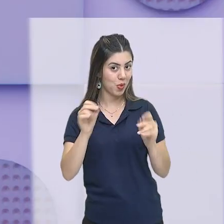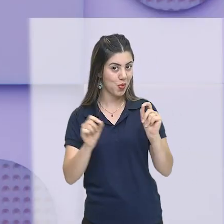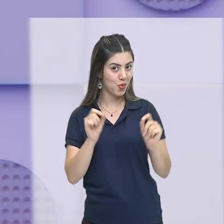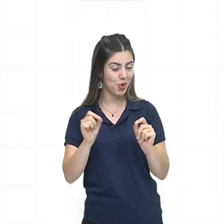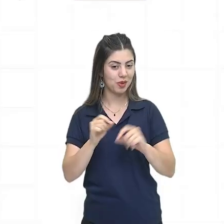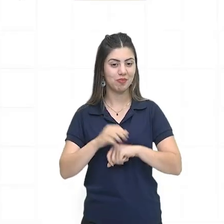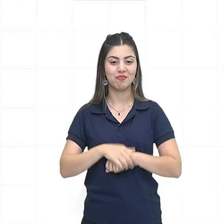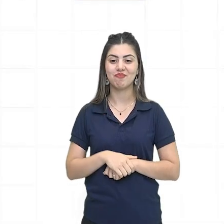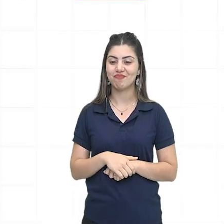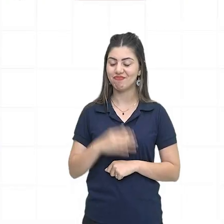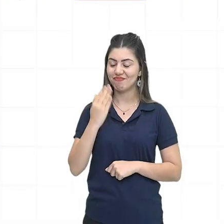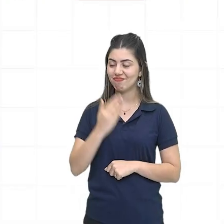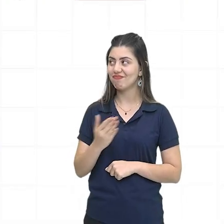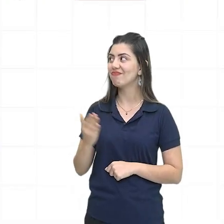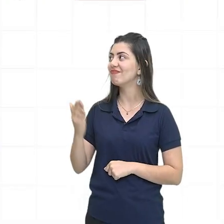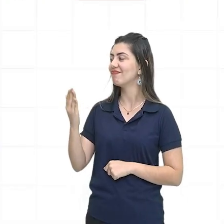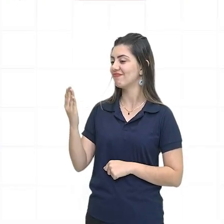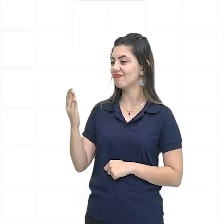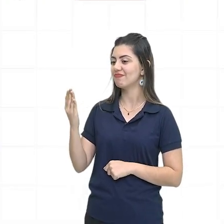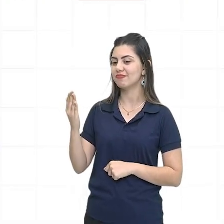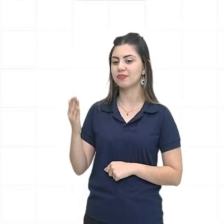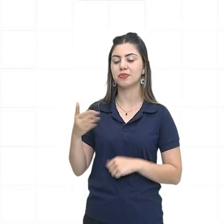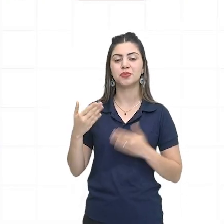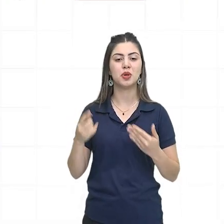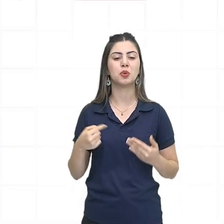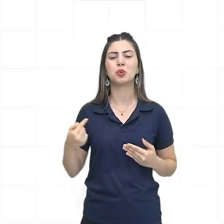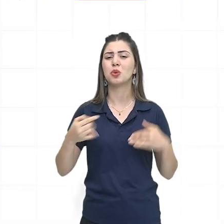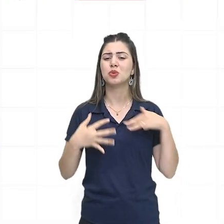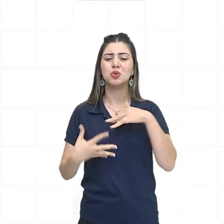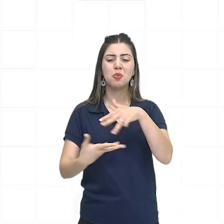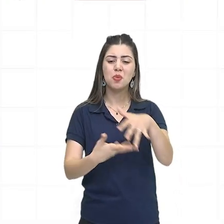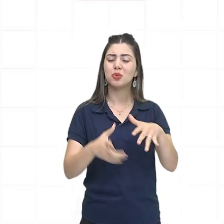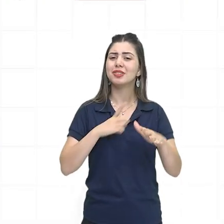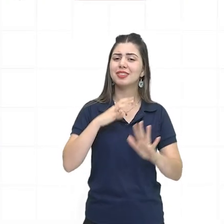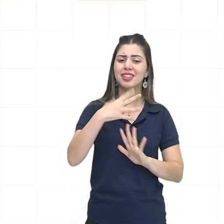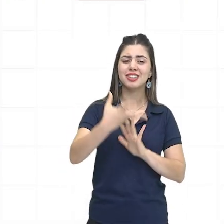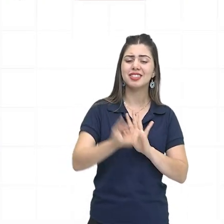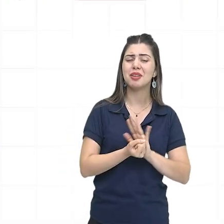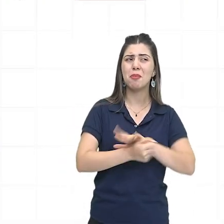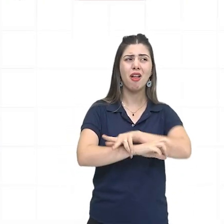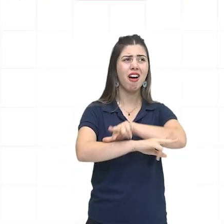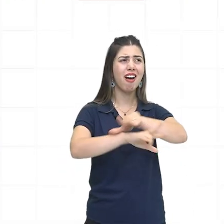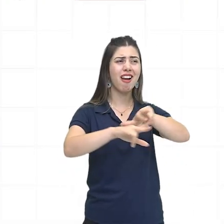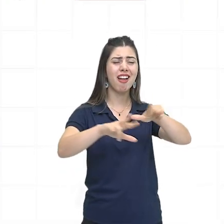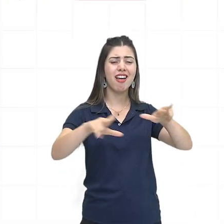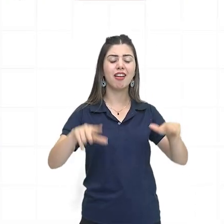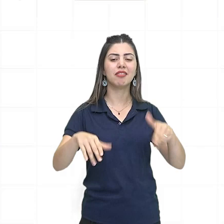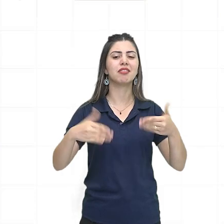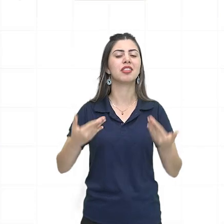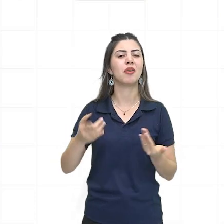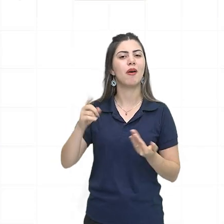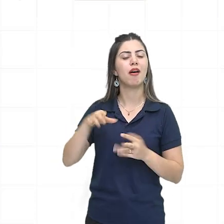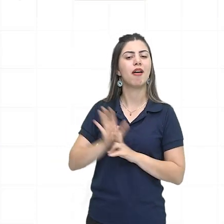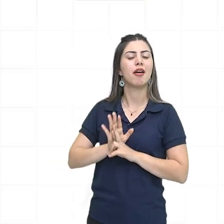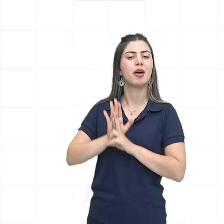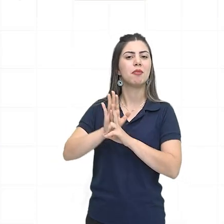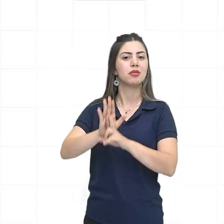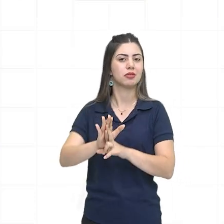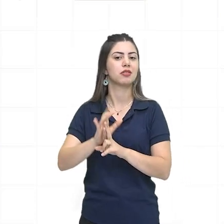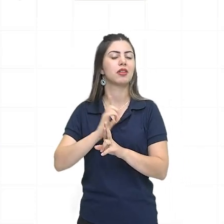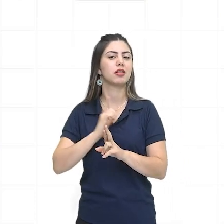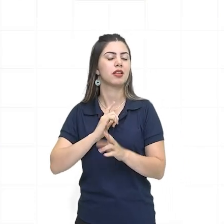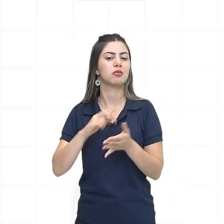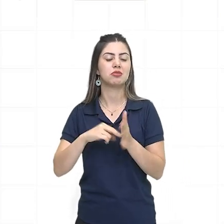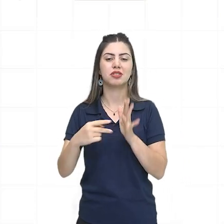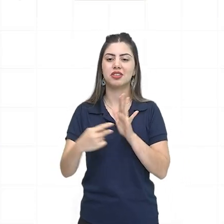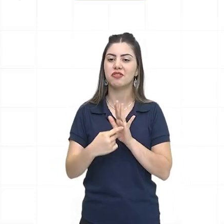por favor. Nosso mundo está cheio de símbolos que que são representações que carregam